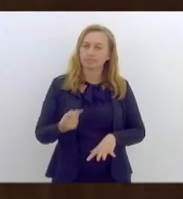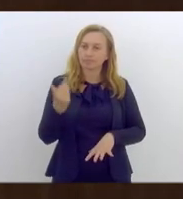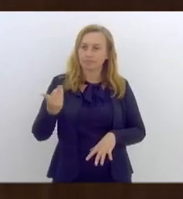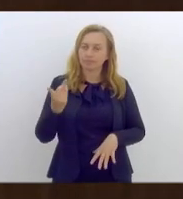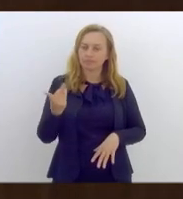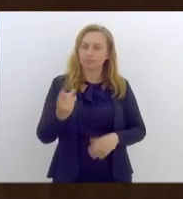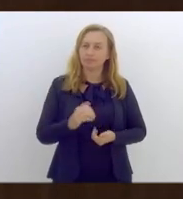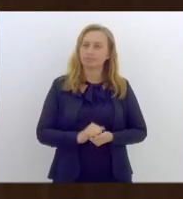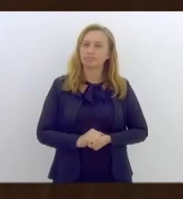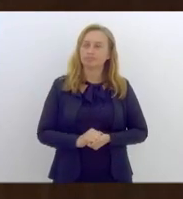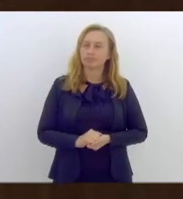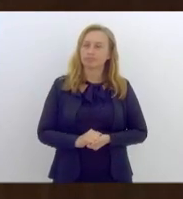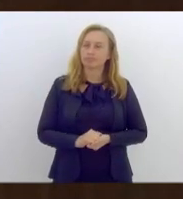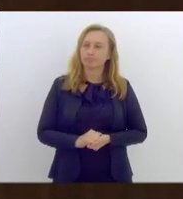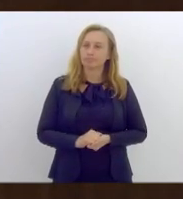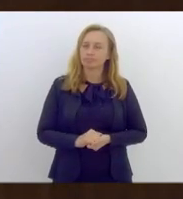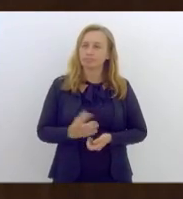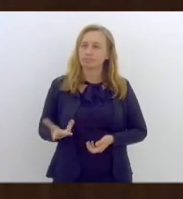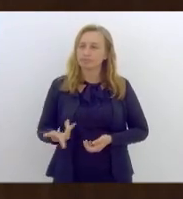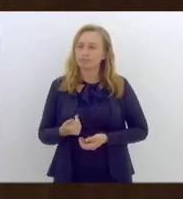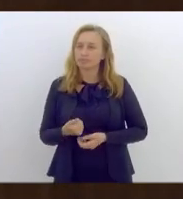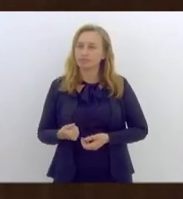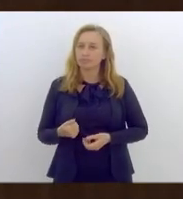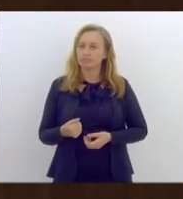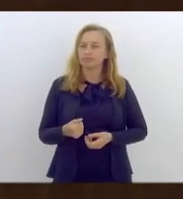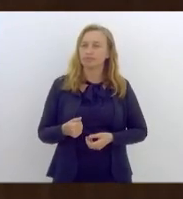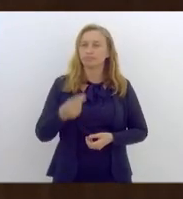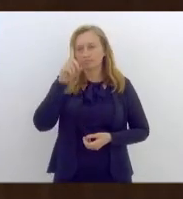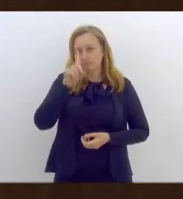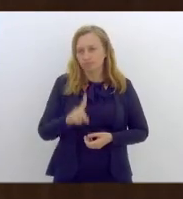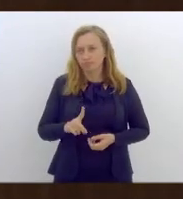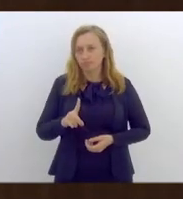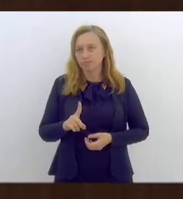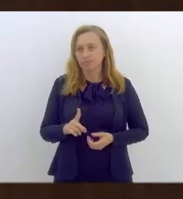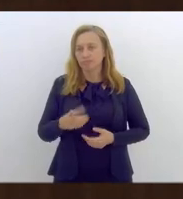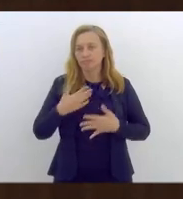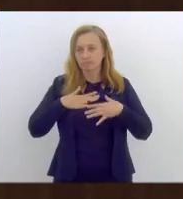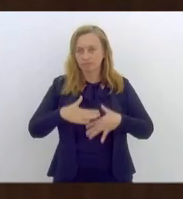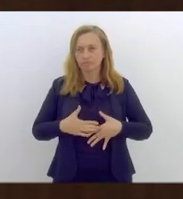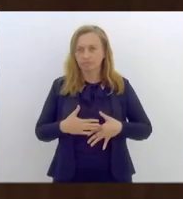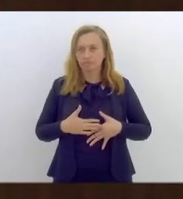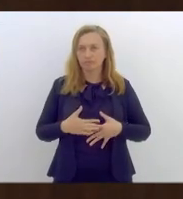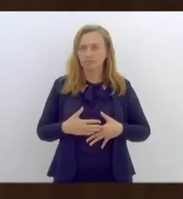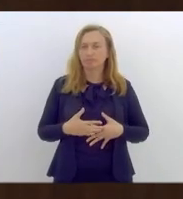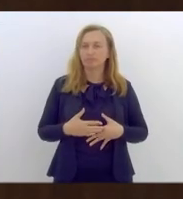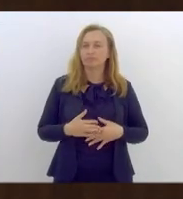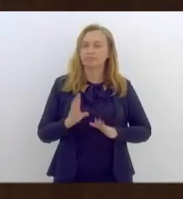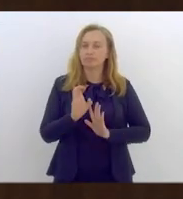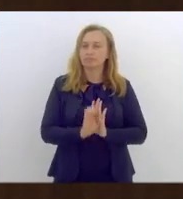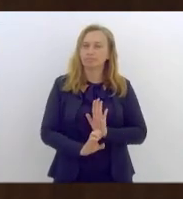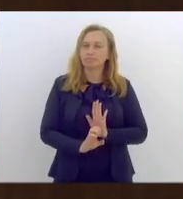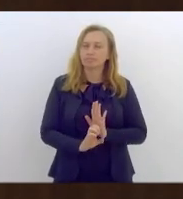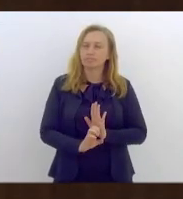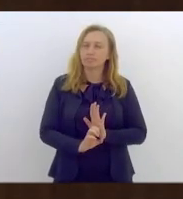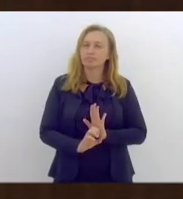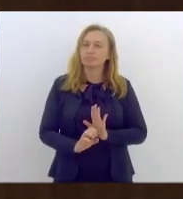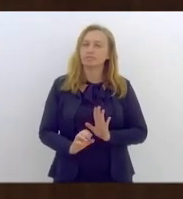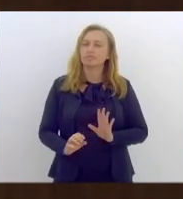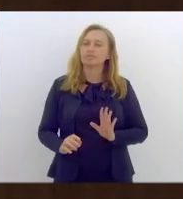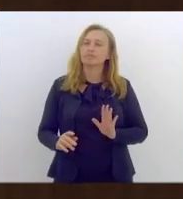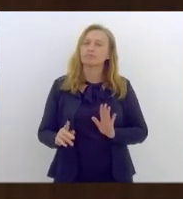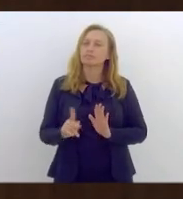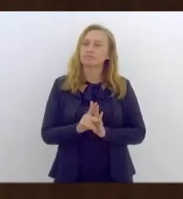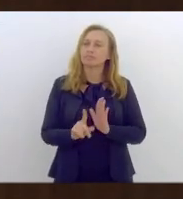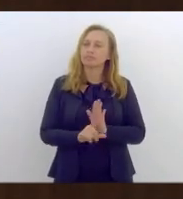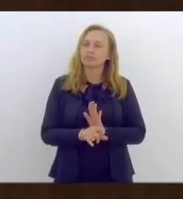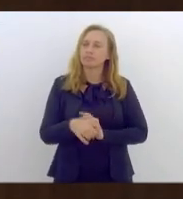a garantia efetiva do direito ao descanso isso posto meu parecer as emendas de plenário projeto de lei